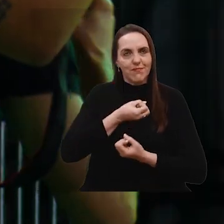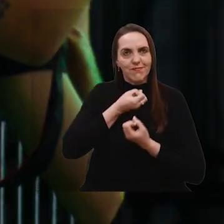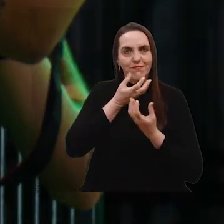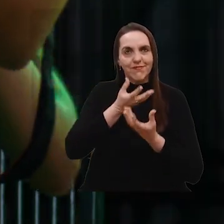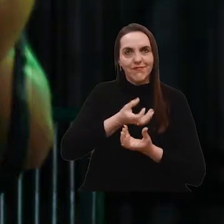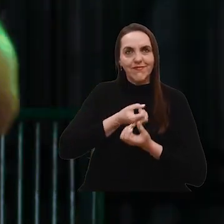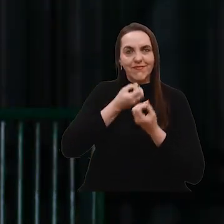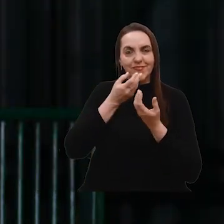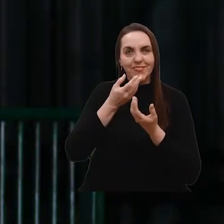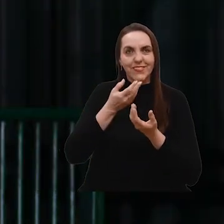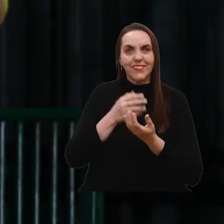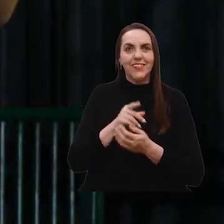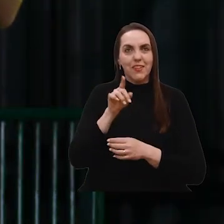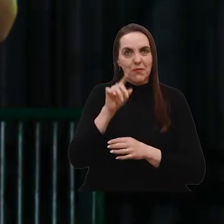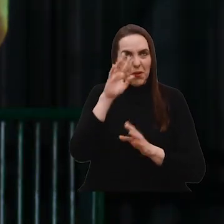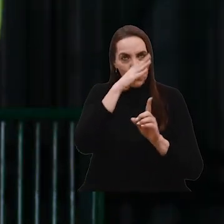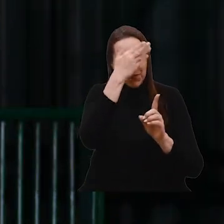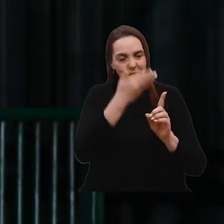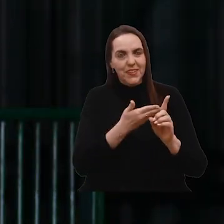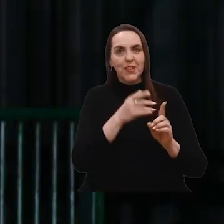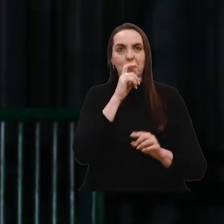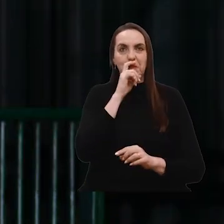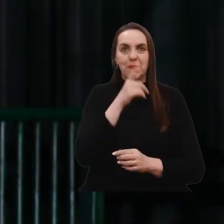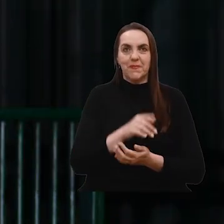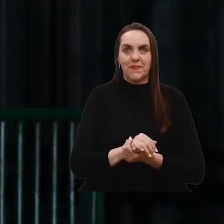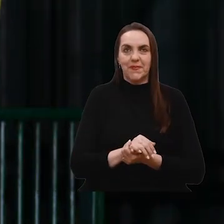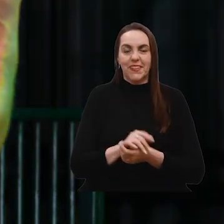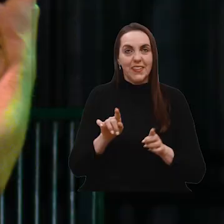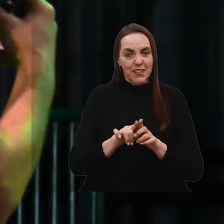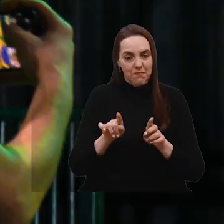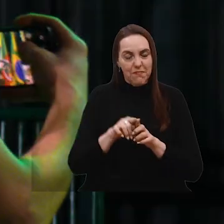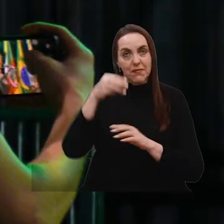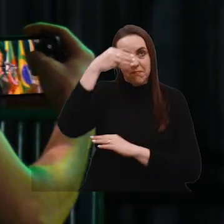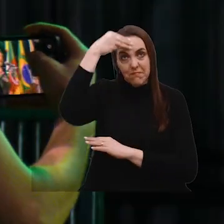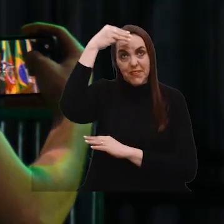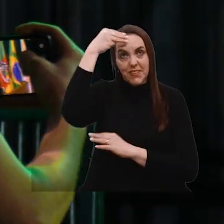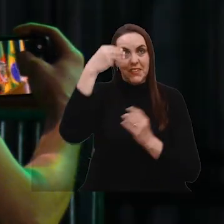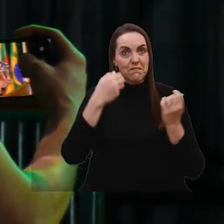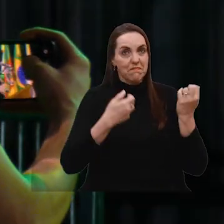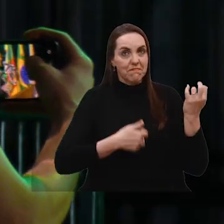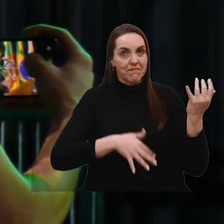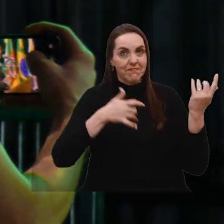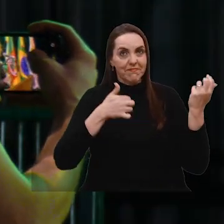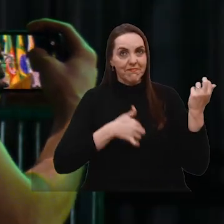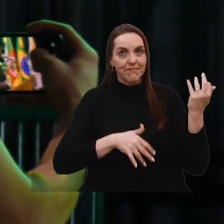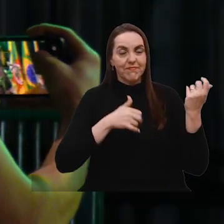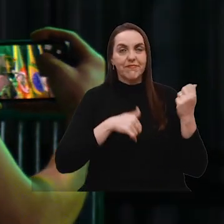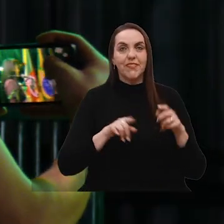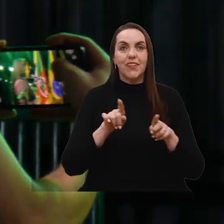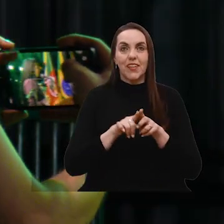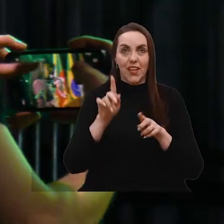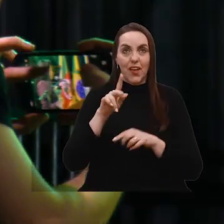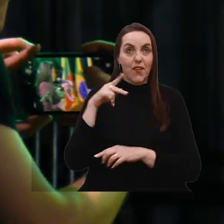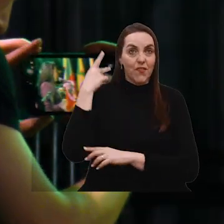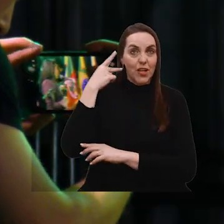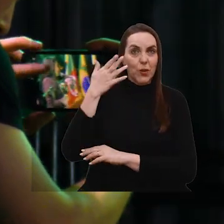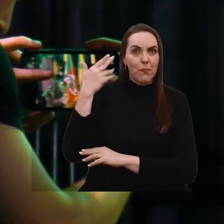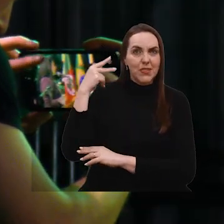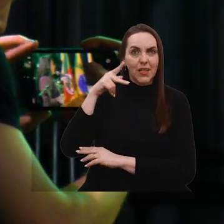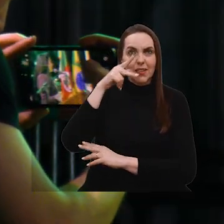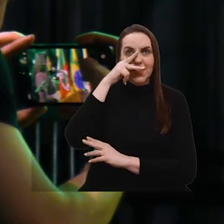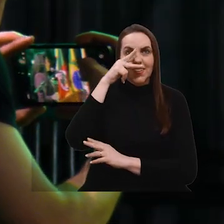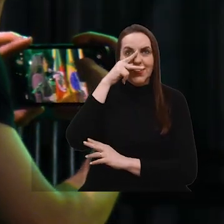Eu me lembro que declamei para homenageá-lo. Inclusive, fui amadrinhada no violão pelo